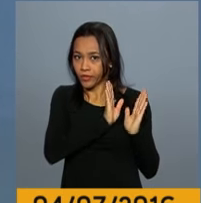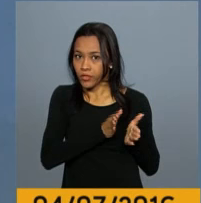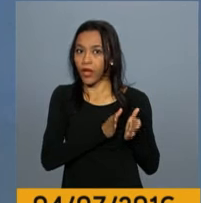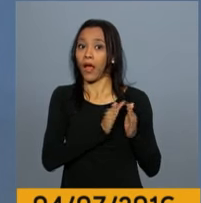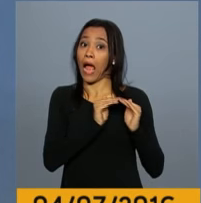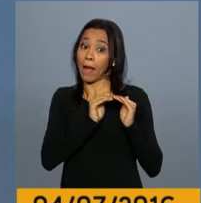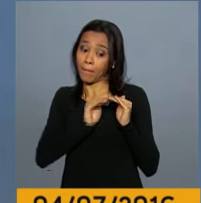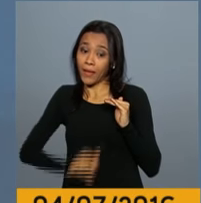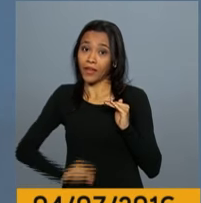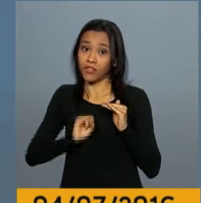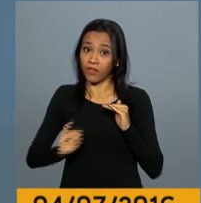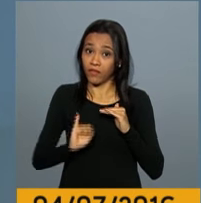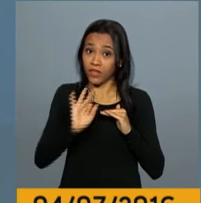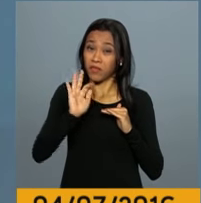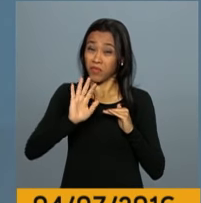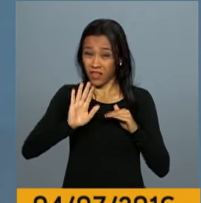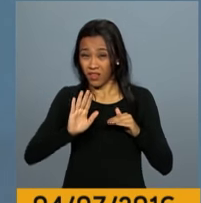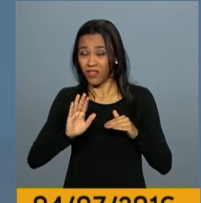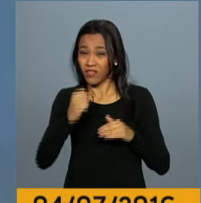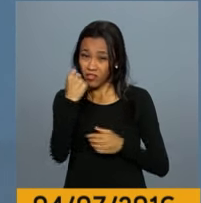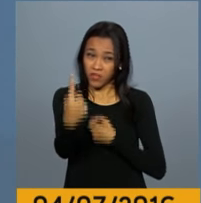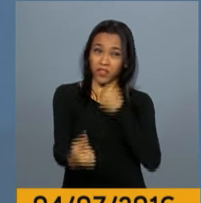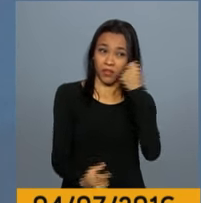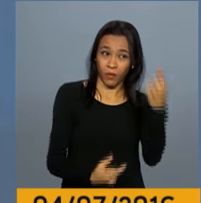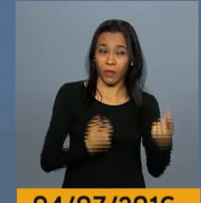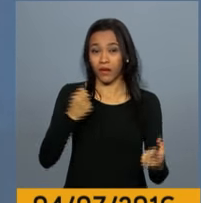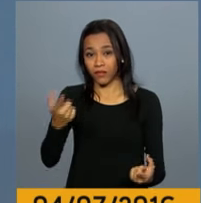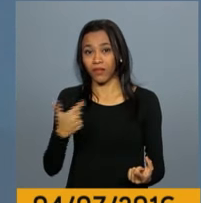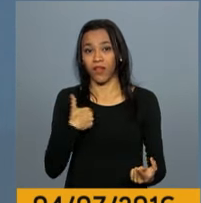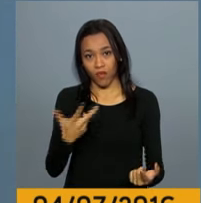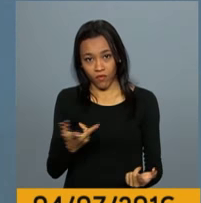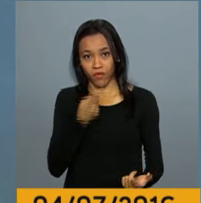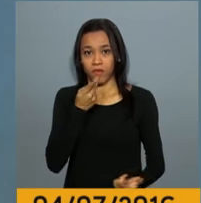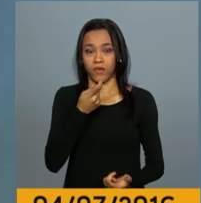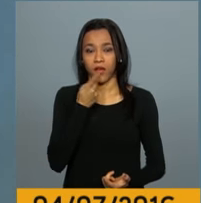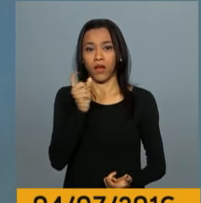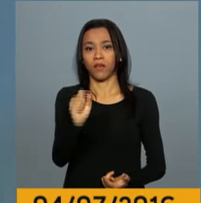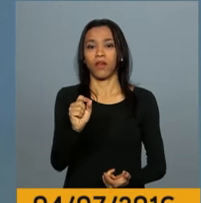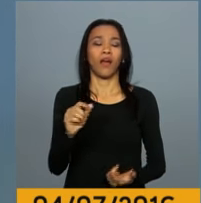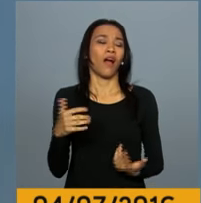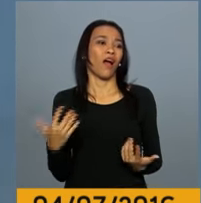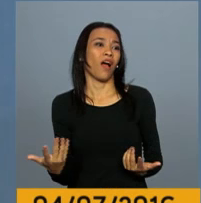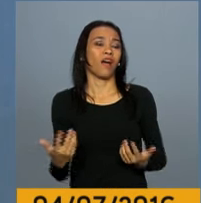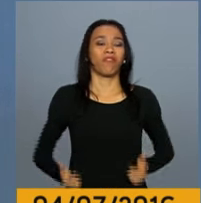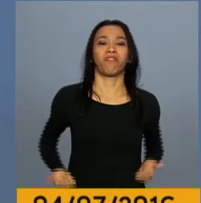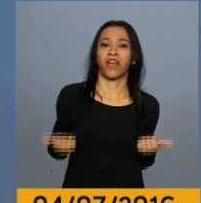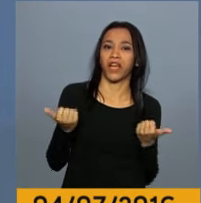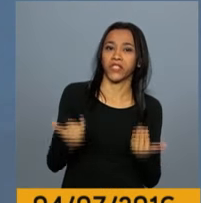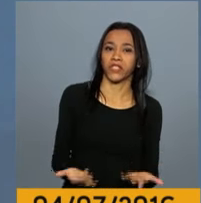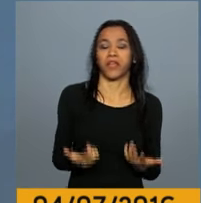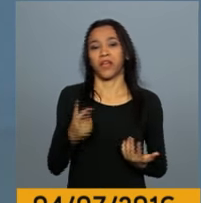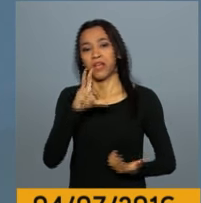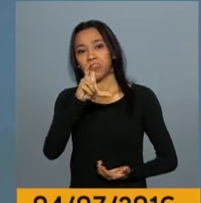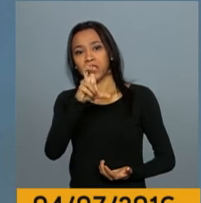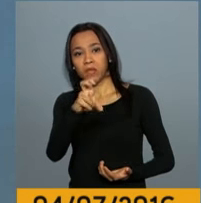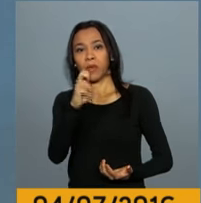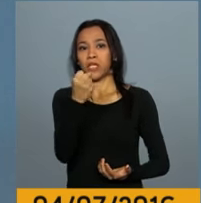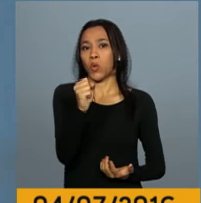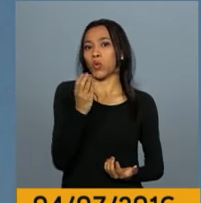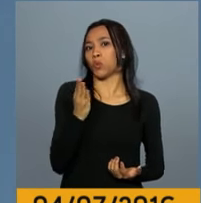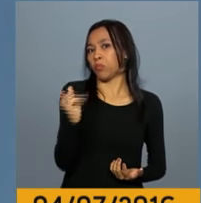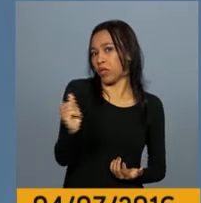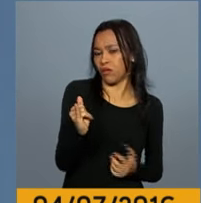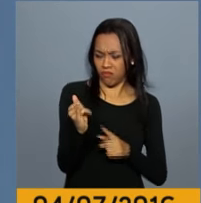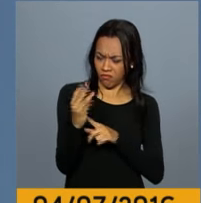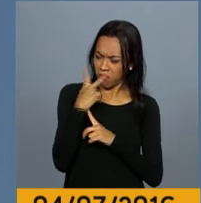abaixo da inflação, que de vez em quando eu me tomo a liberdade de registrar, diz, ah, vai gastar 58 bilhões, parece que é